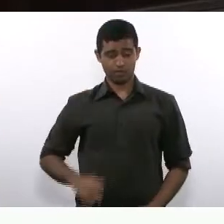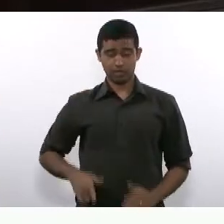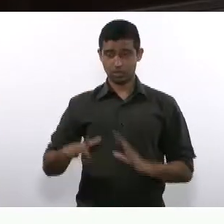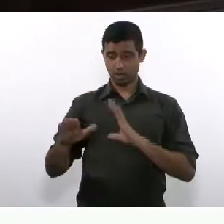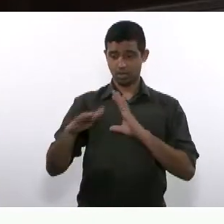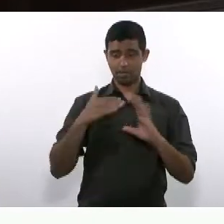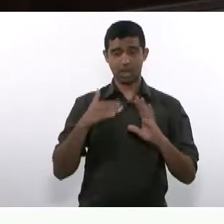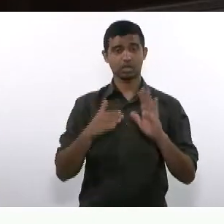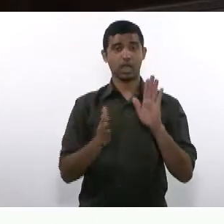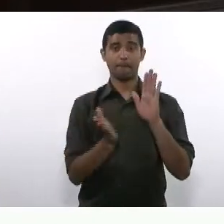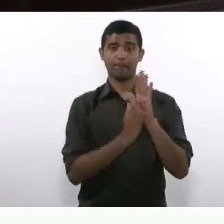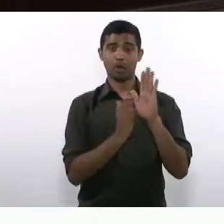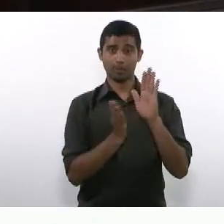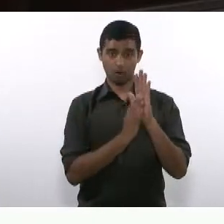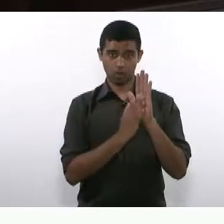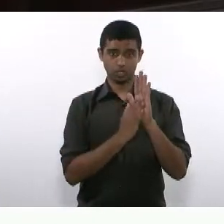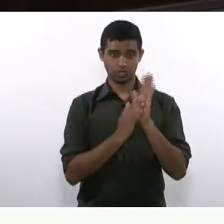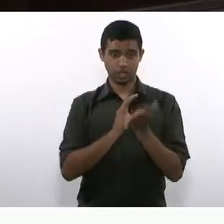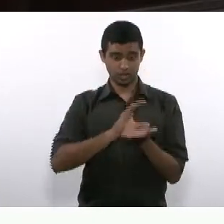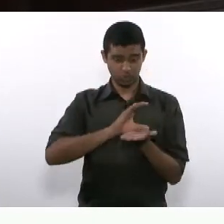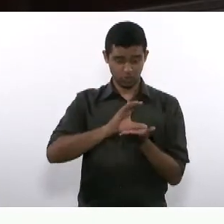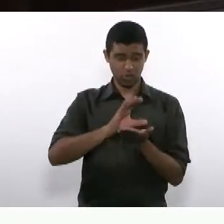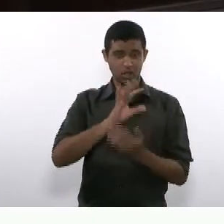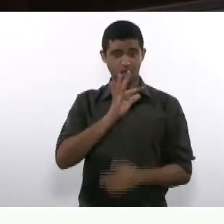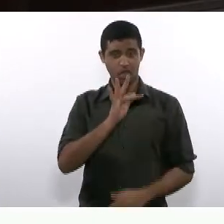a proposta do fundo hoje para casa,